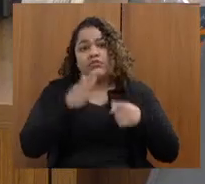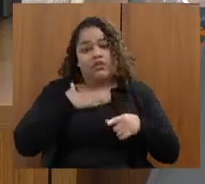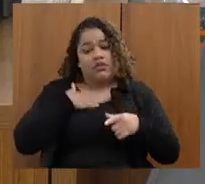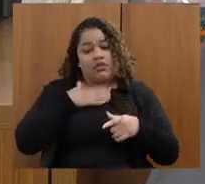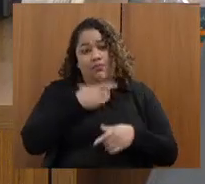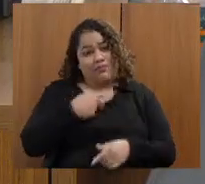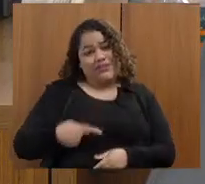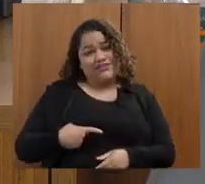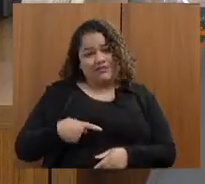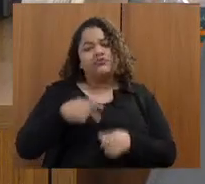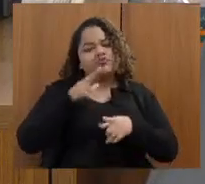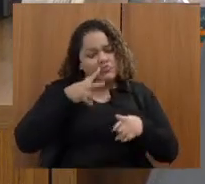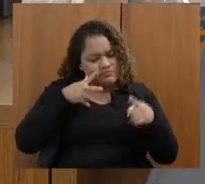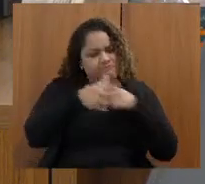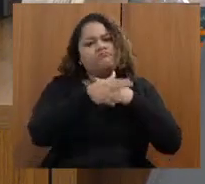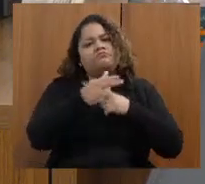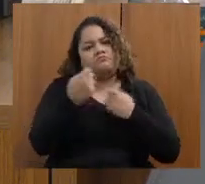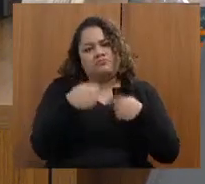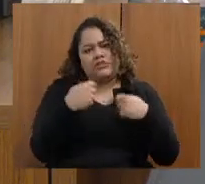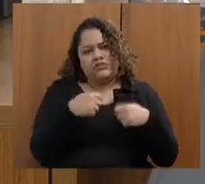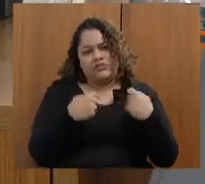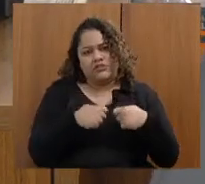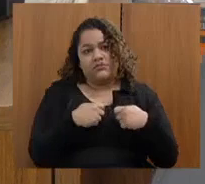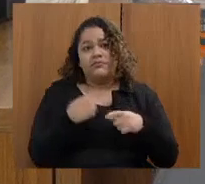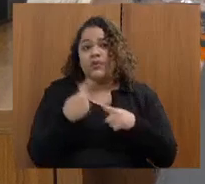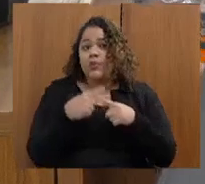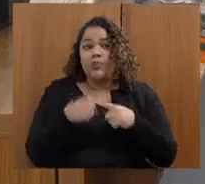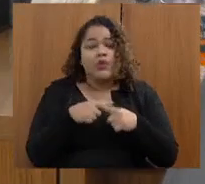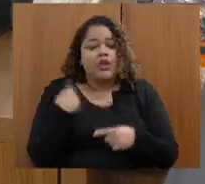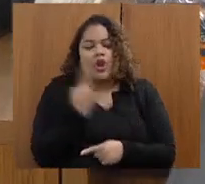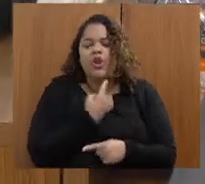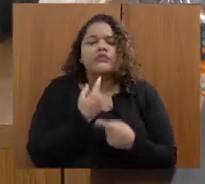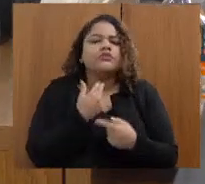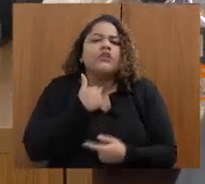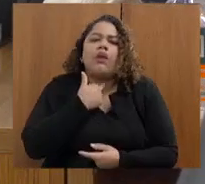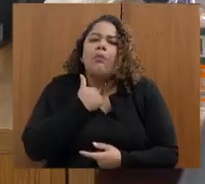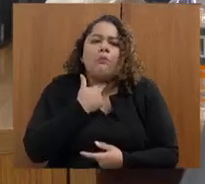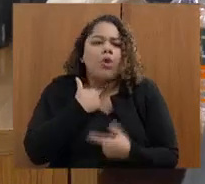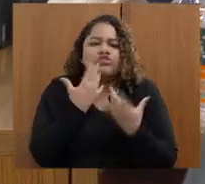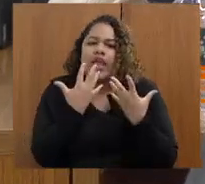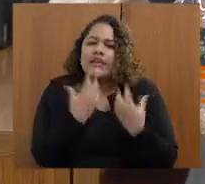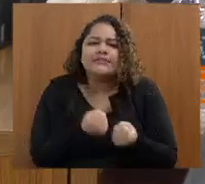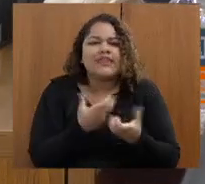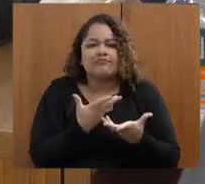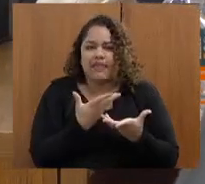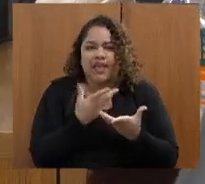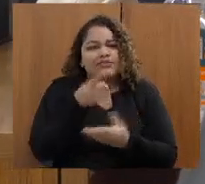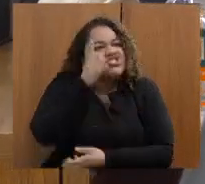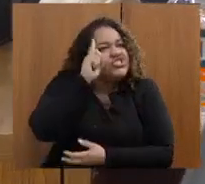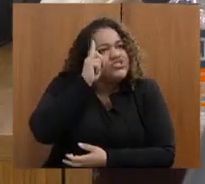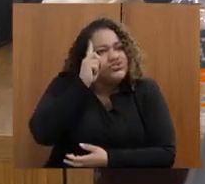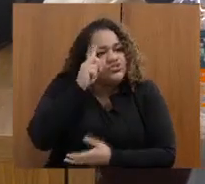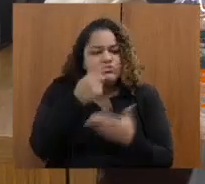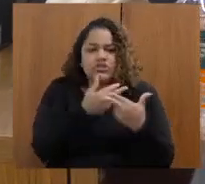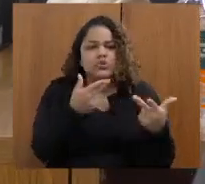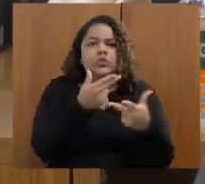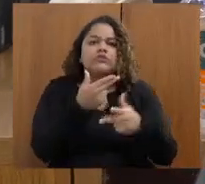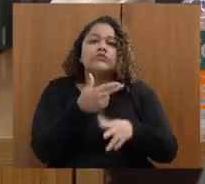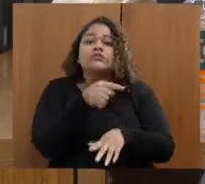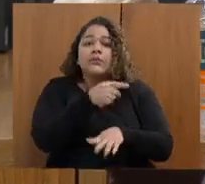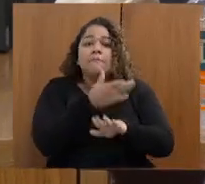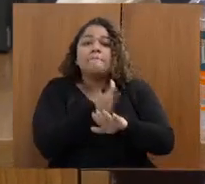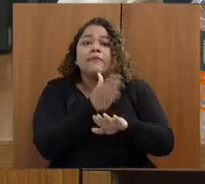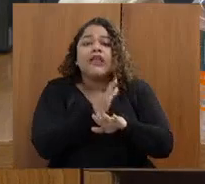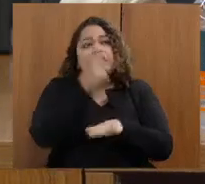ter interrompido porque a gente não pode conviver com essas práticas de achar que quando